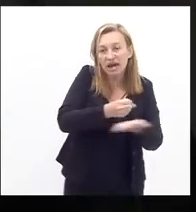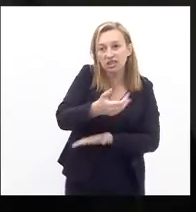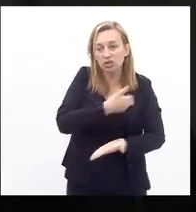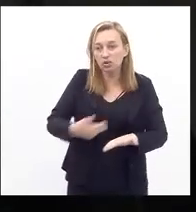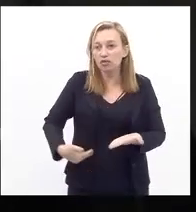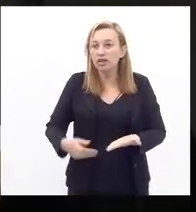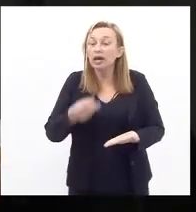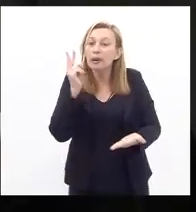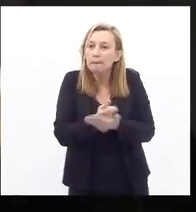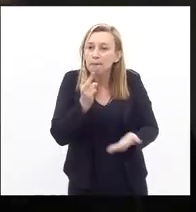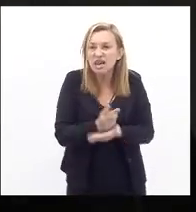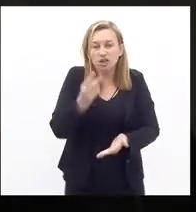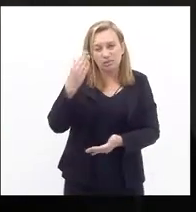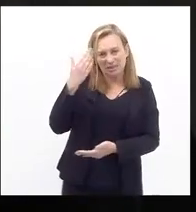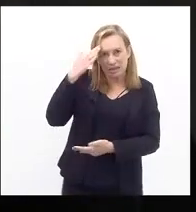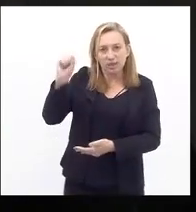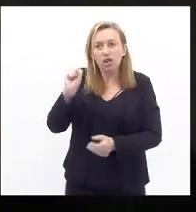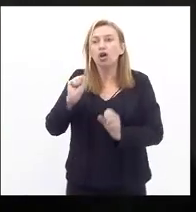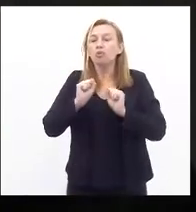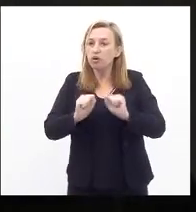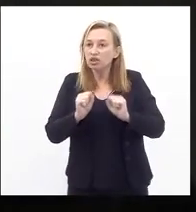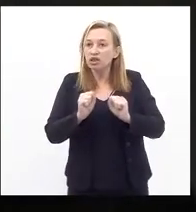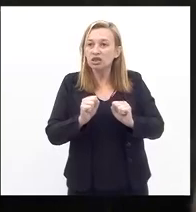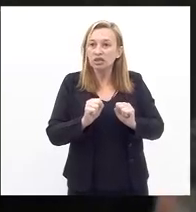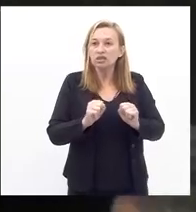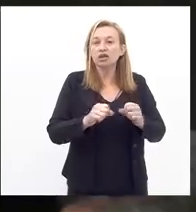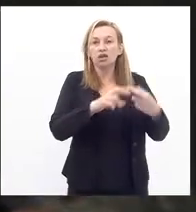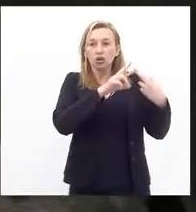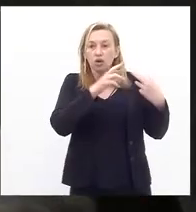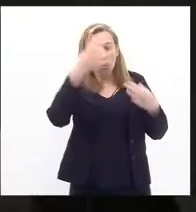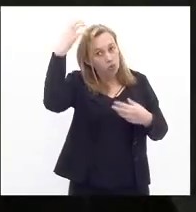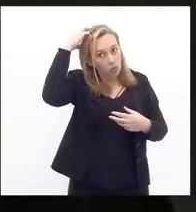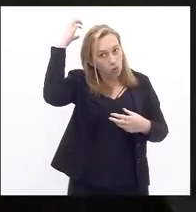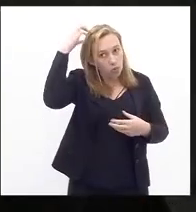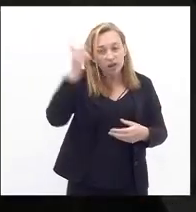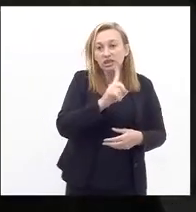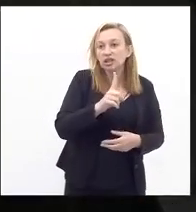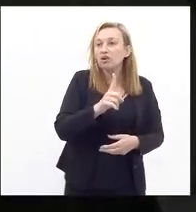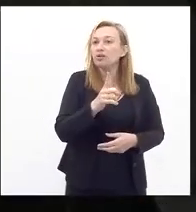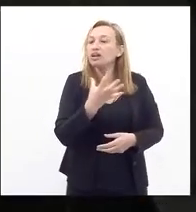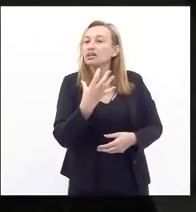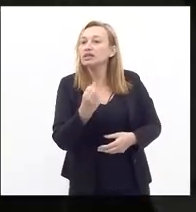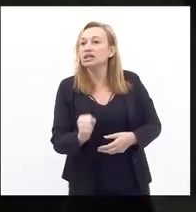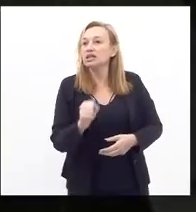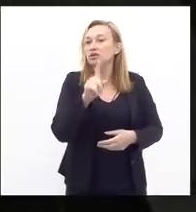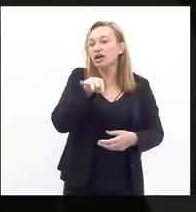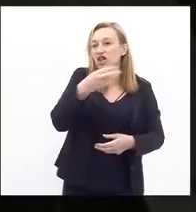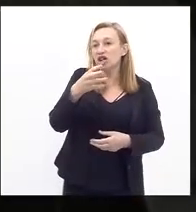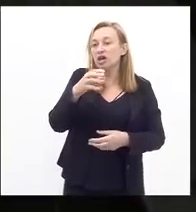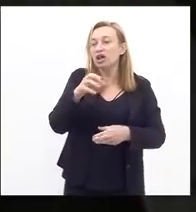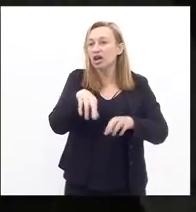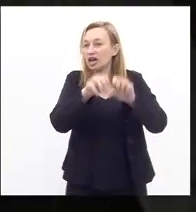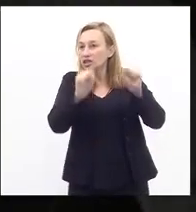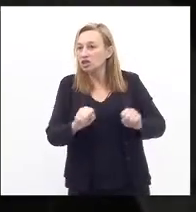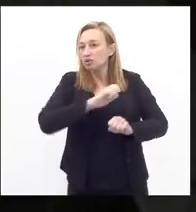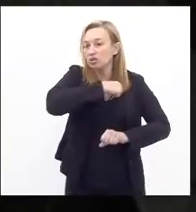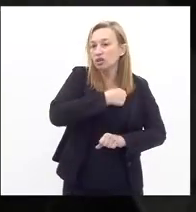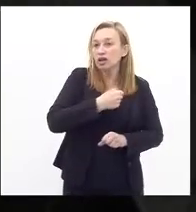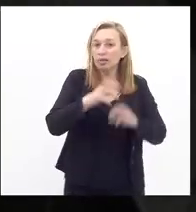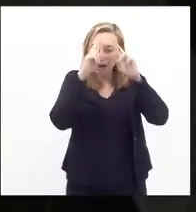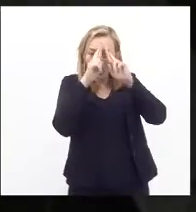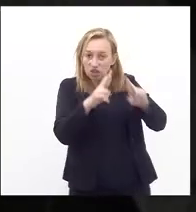governo mesmo sabedores que poderemos ser responsabilizados pela não adesão ao regime você não existe para